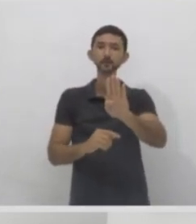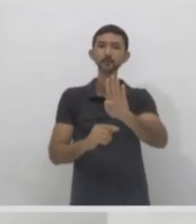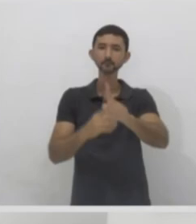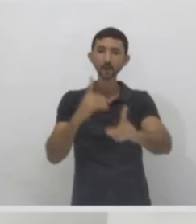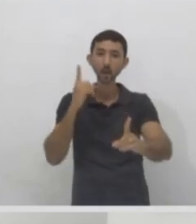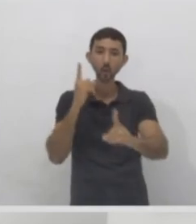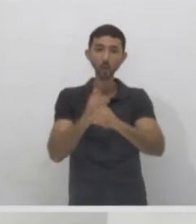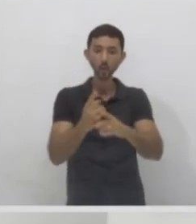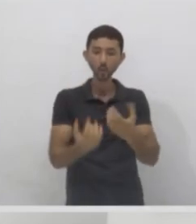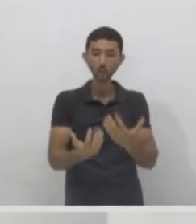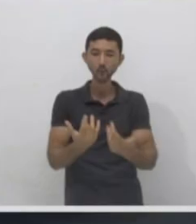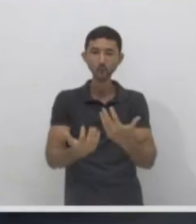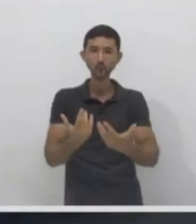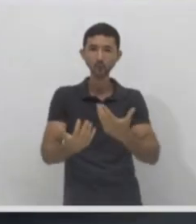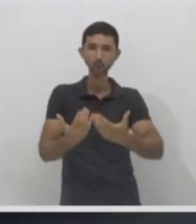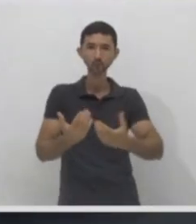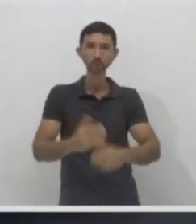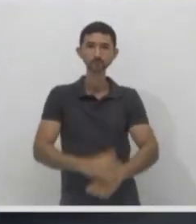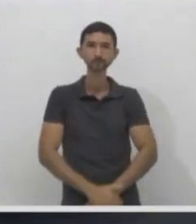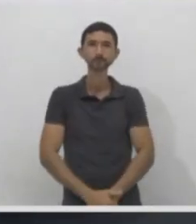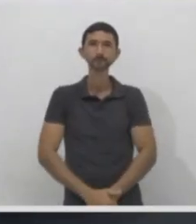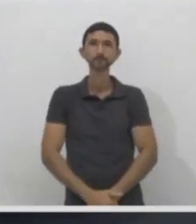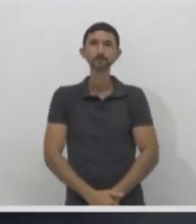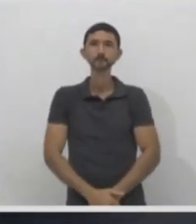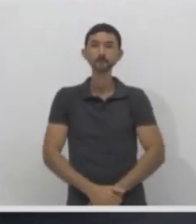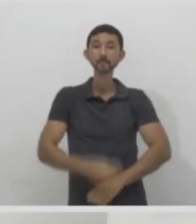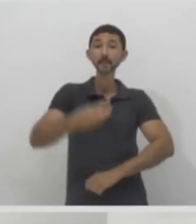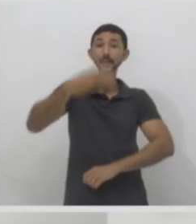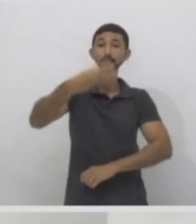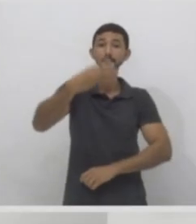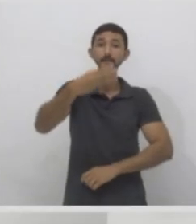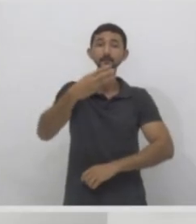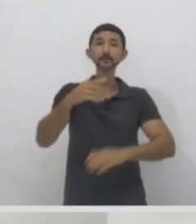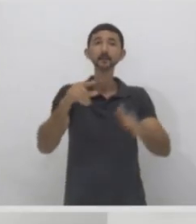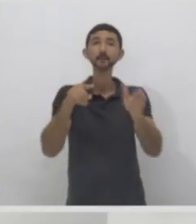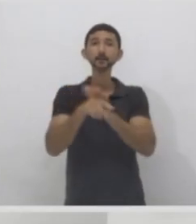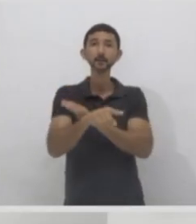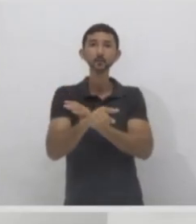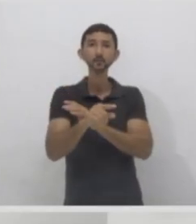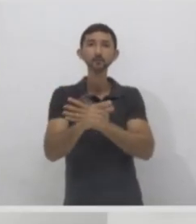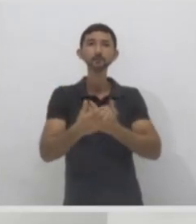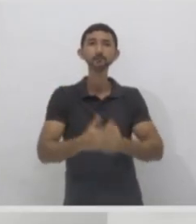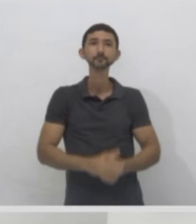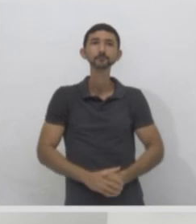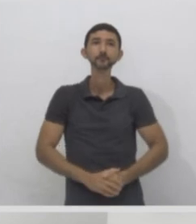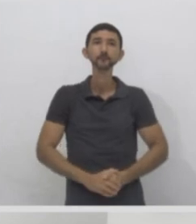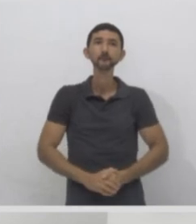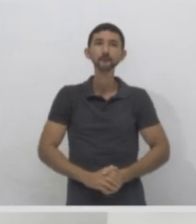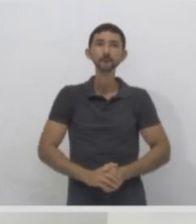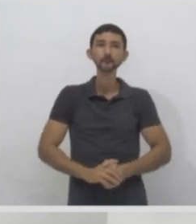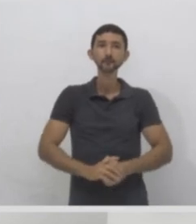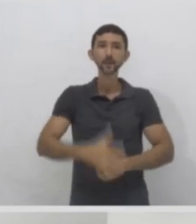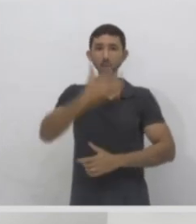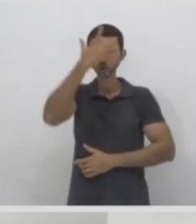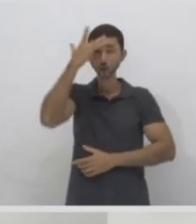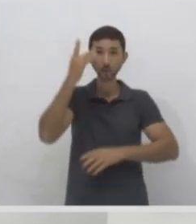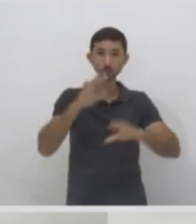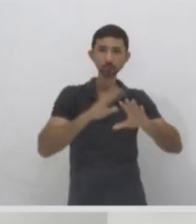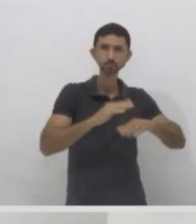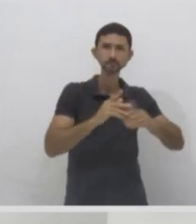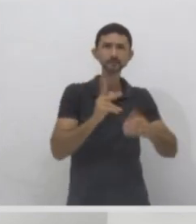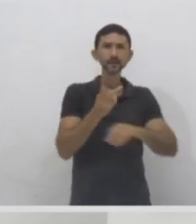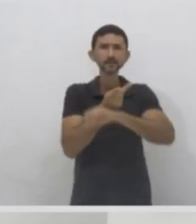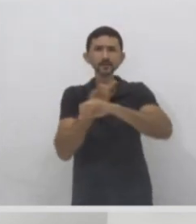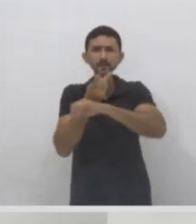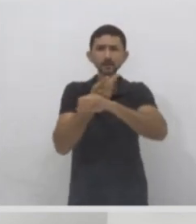fogo. E a nossa última questão, terceira questão, os homens nômades estavam sempre